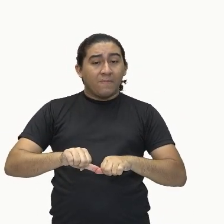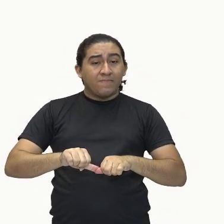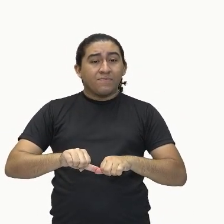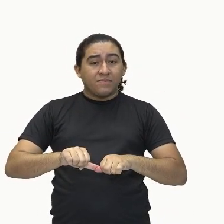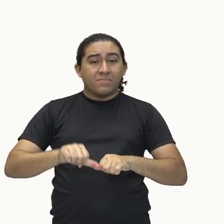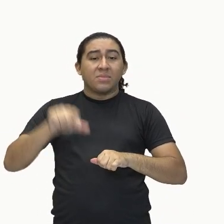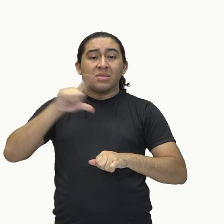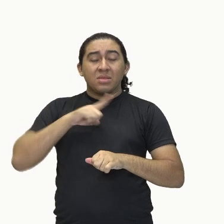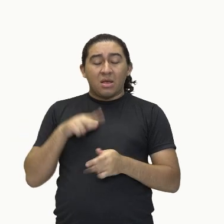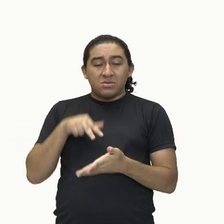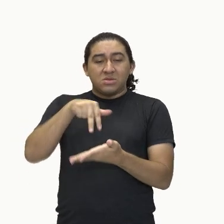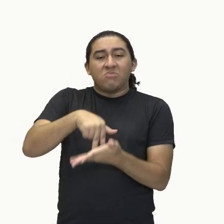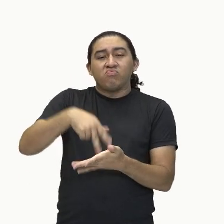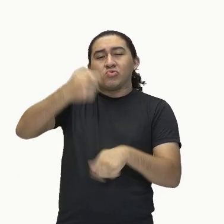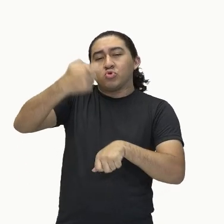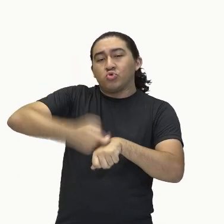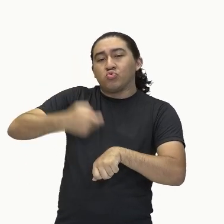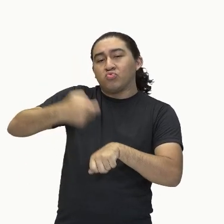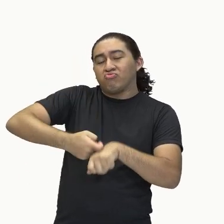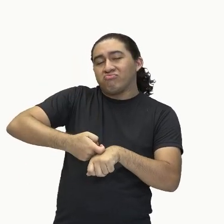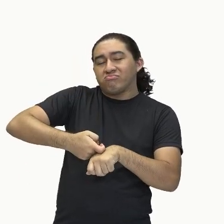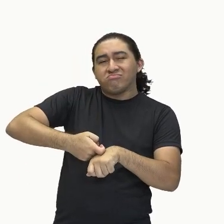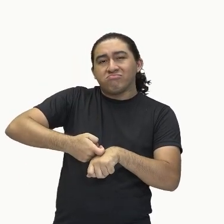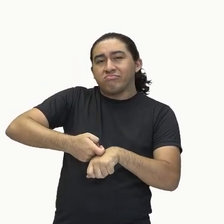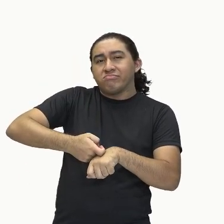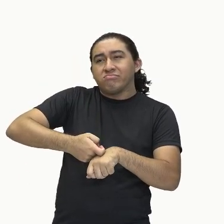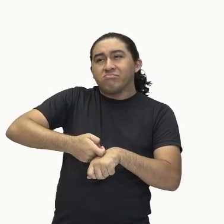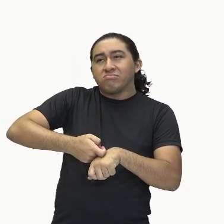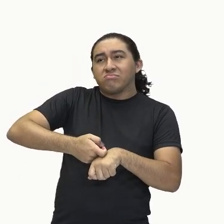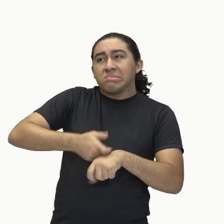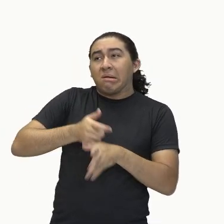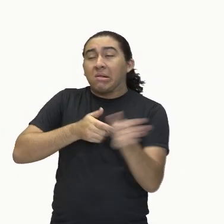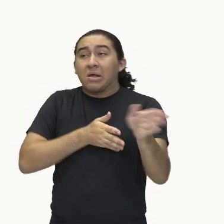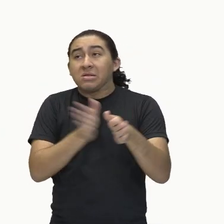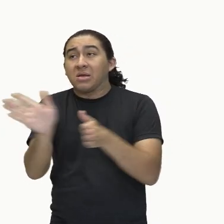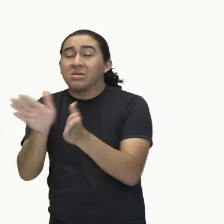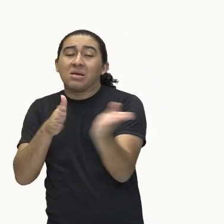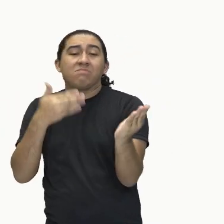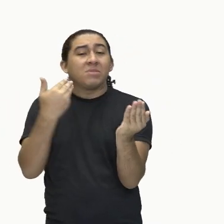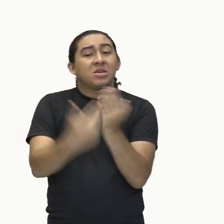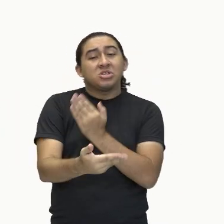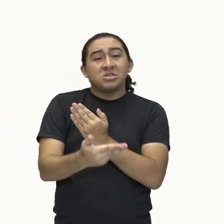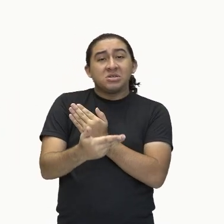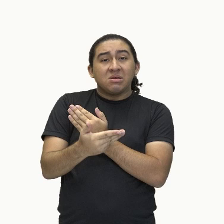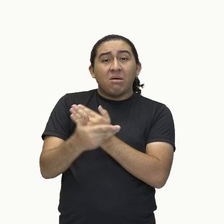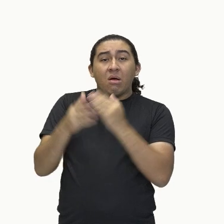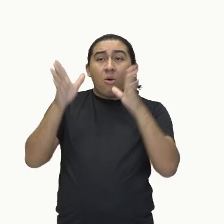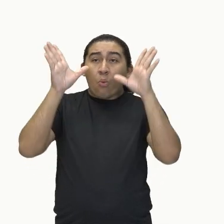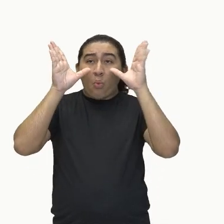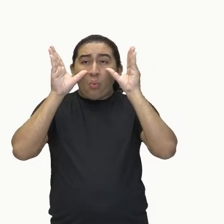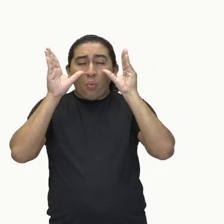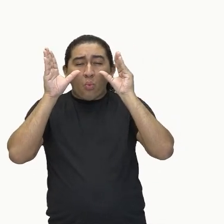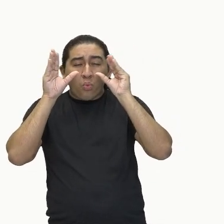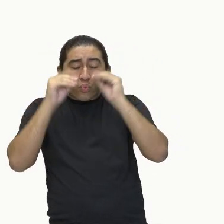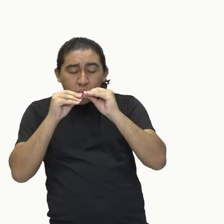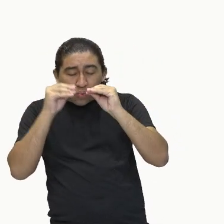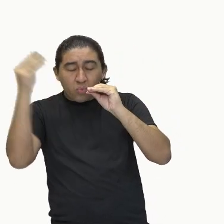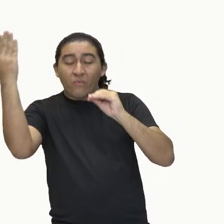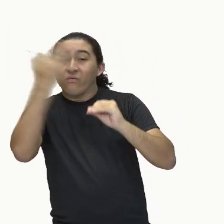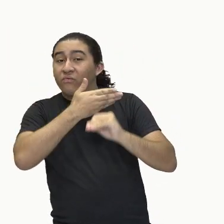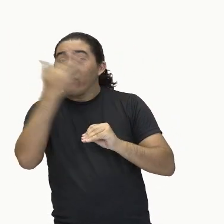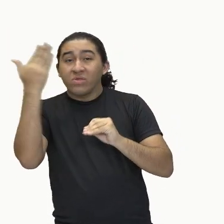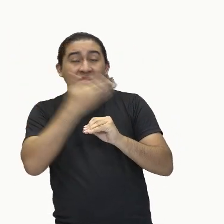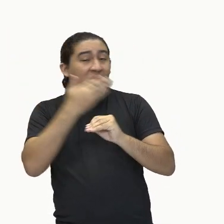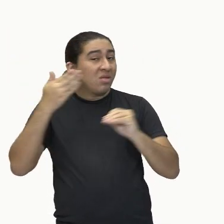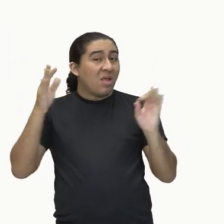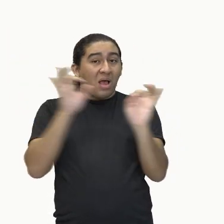rígidas e se perdia. Os olhos dela, pouco a pouco, se fecharam, cega de uma